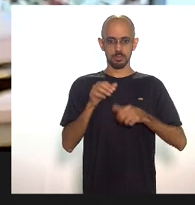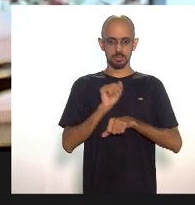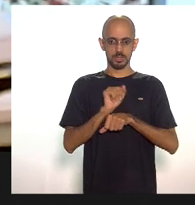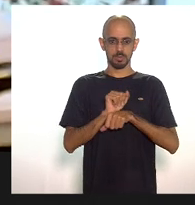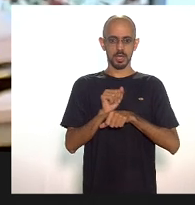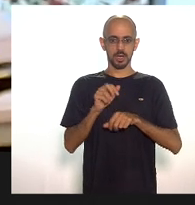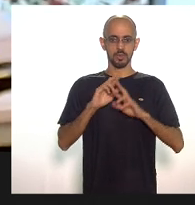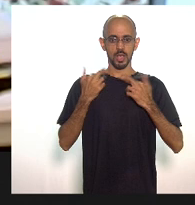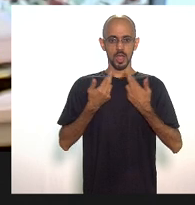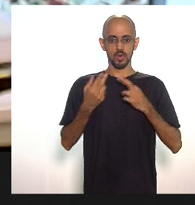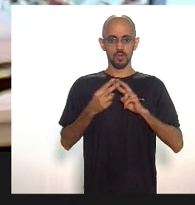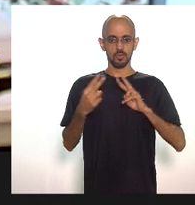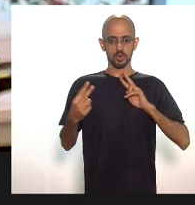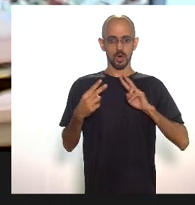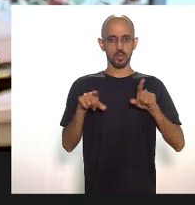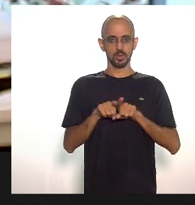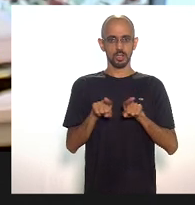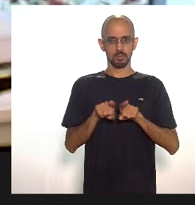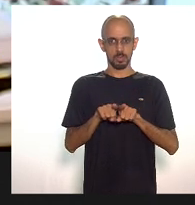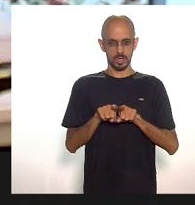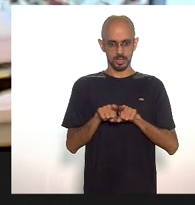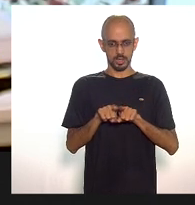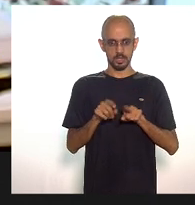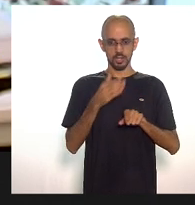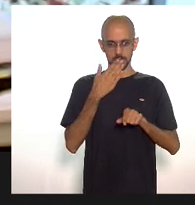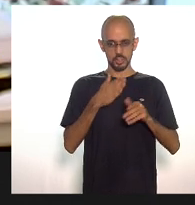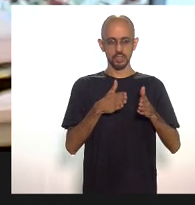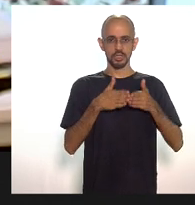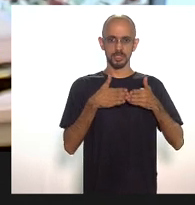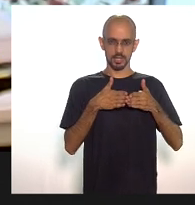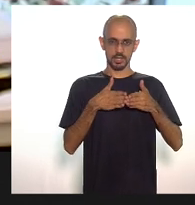também. E já pedi licença para eles, que eu